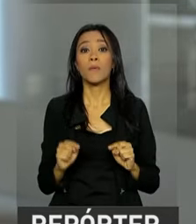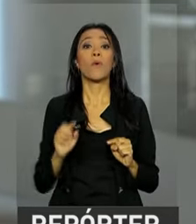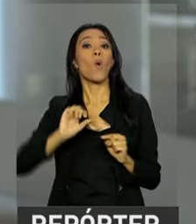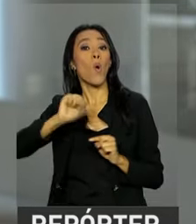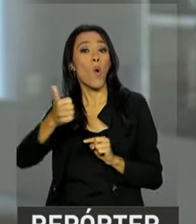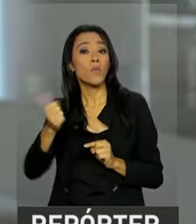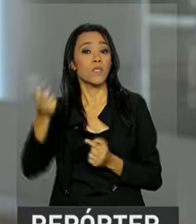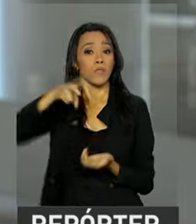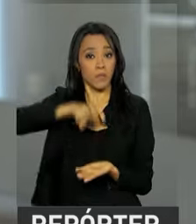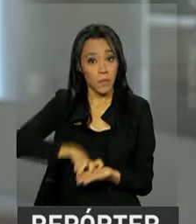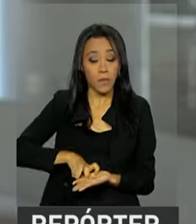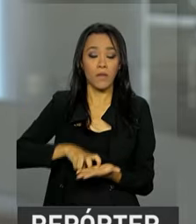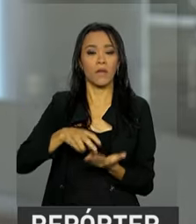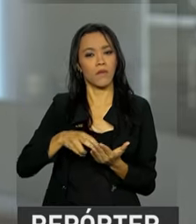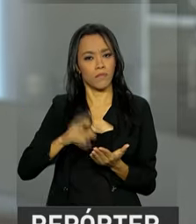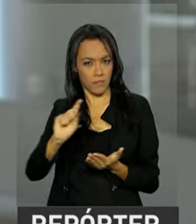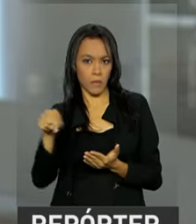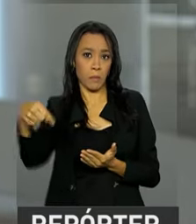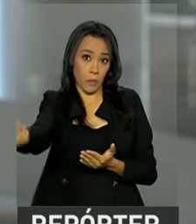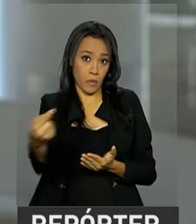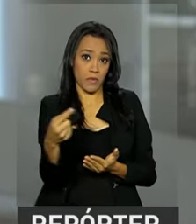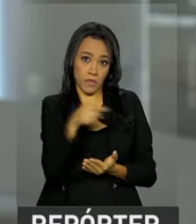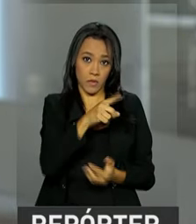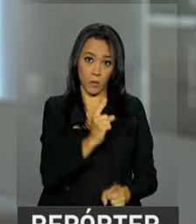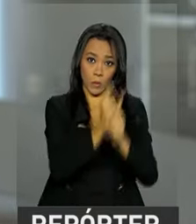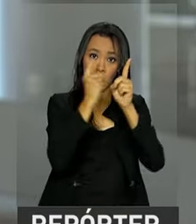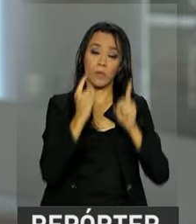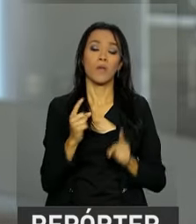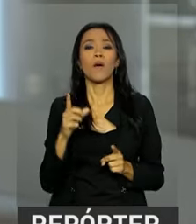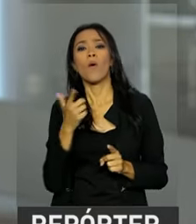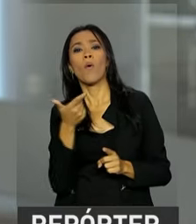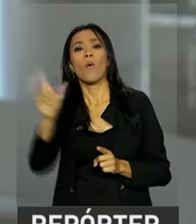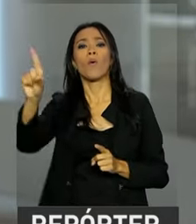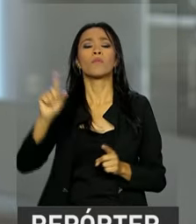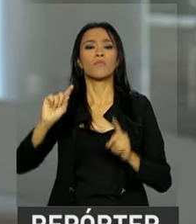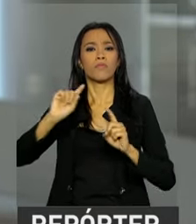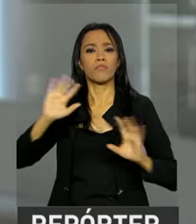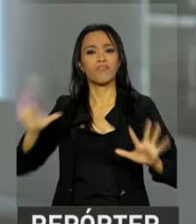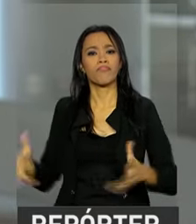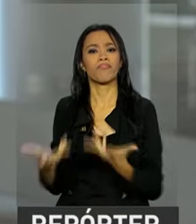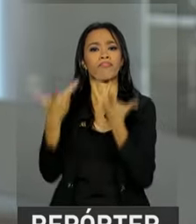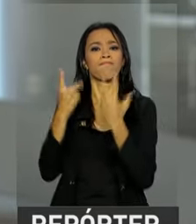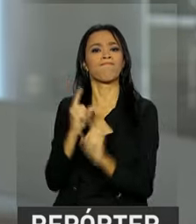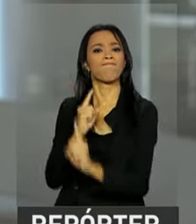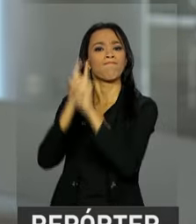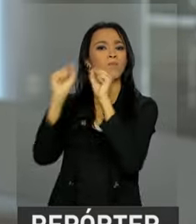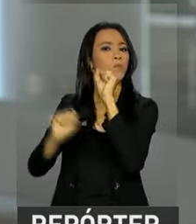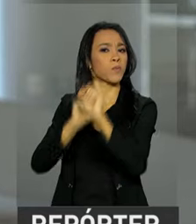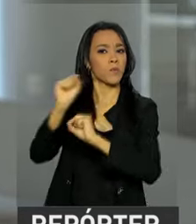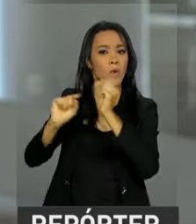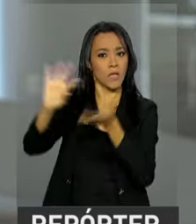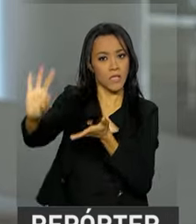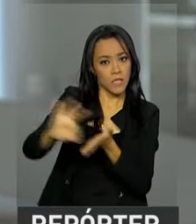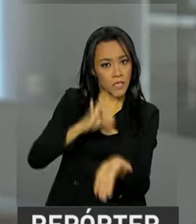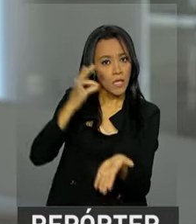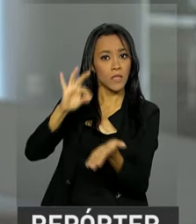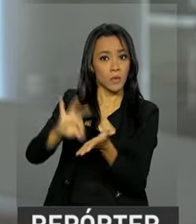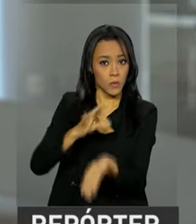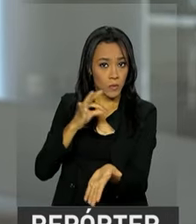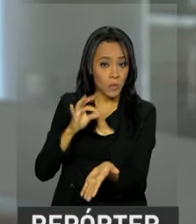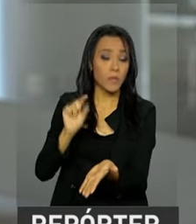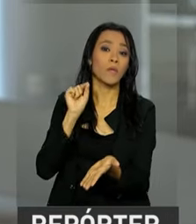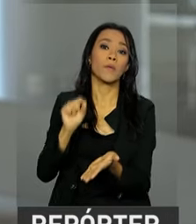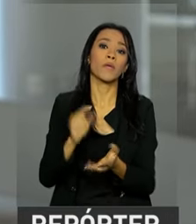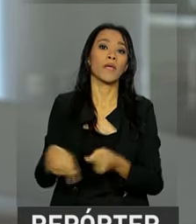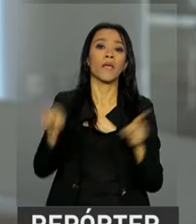11 horas da manhã na sequência Portanto o presidente participa de uma outra solenidade para assinatura de uma portaria conjunta da